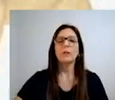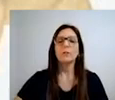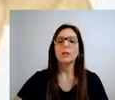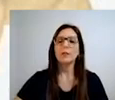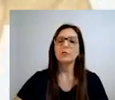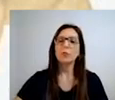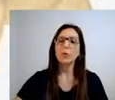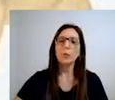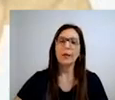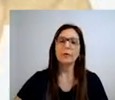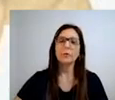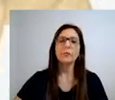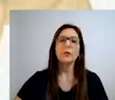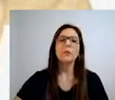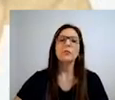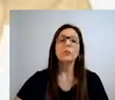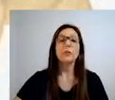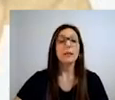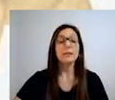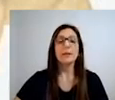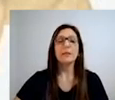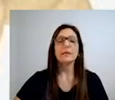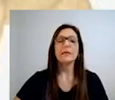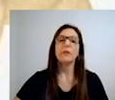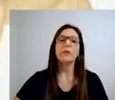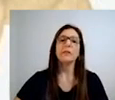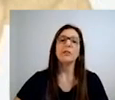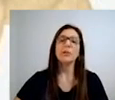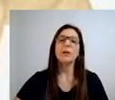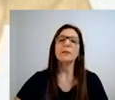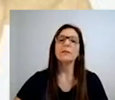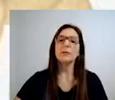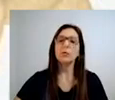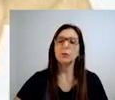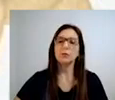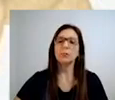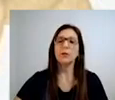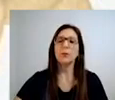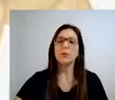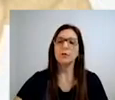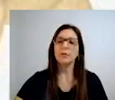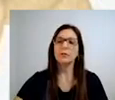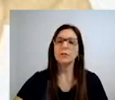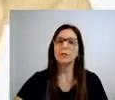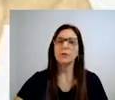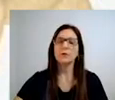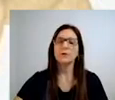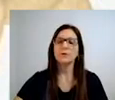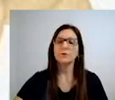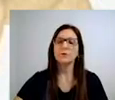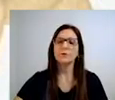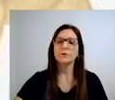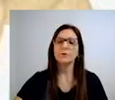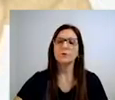material genético completo e essa célula vai se chamar zigoto, após a fecundação.